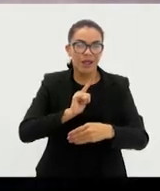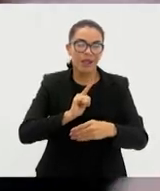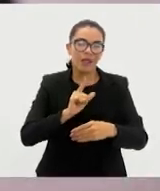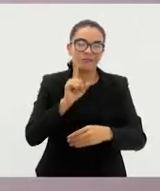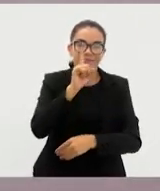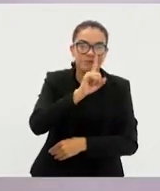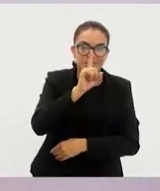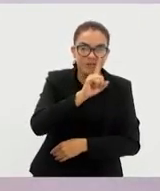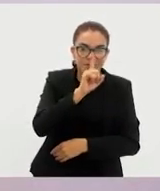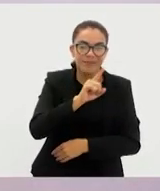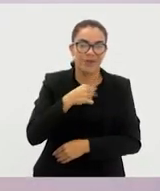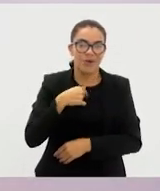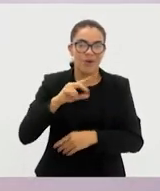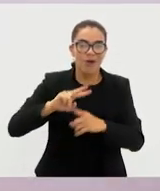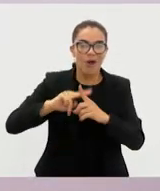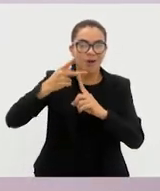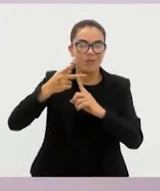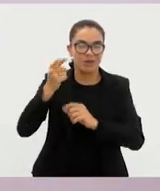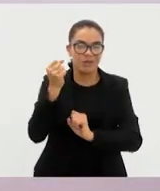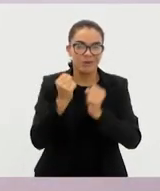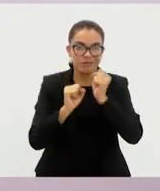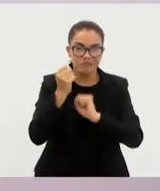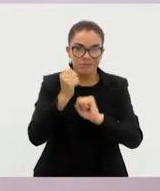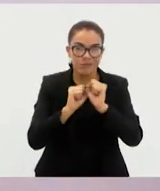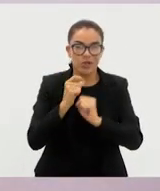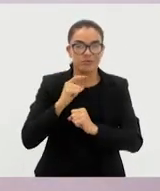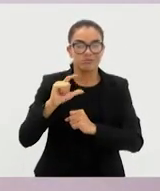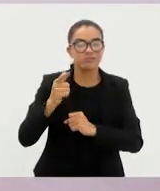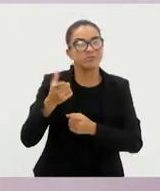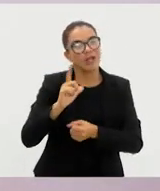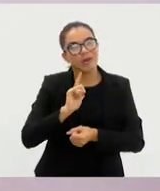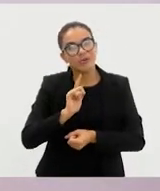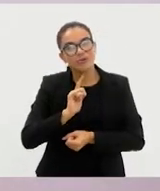em relação ao aumento de produção. A gente acaba recebendo